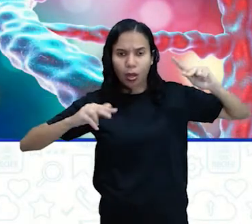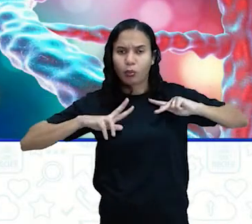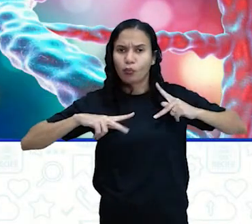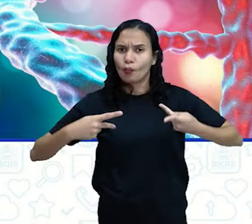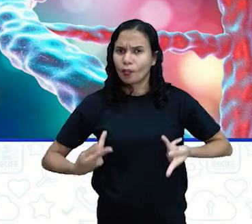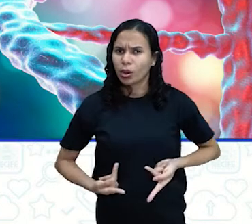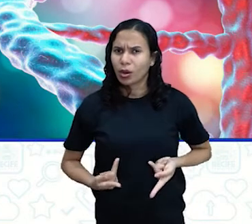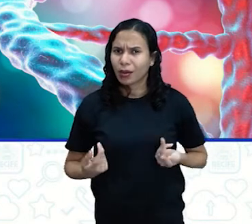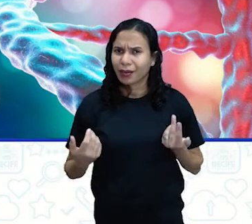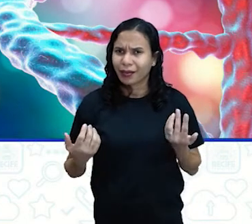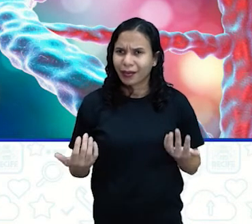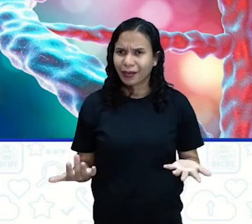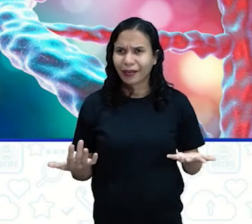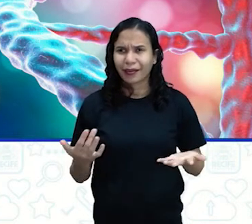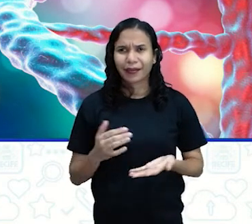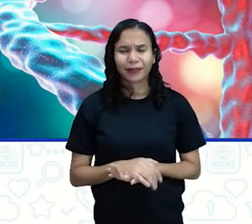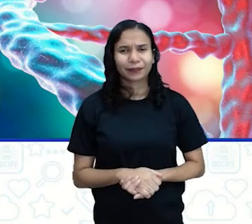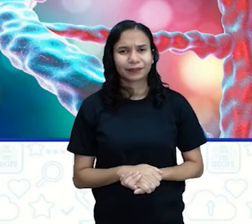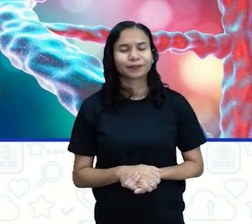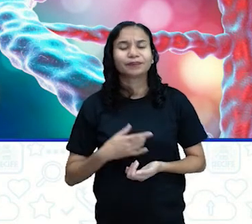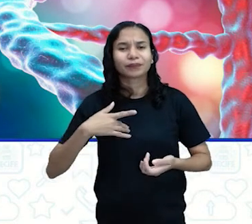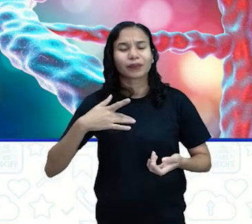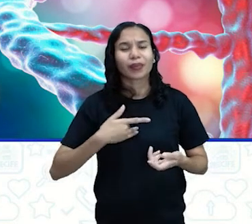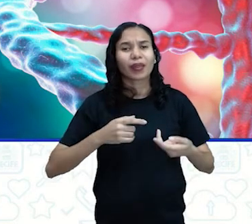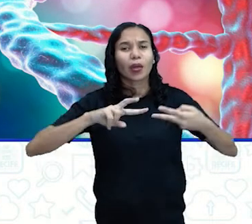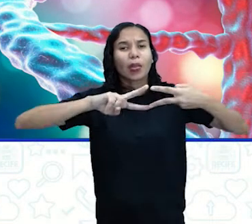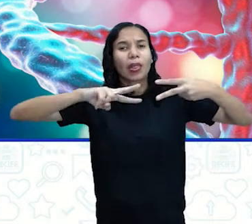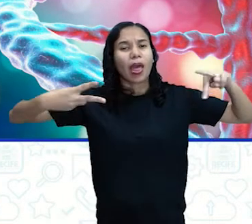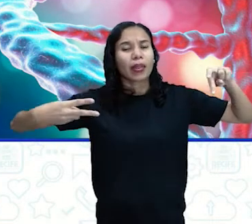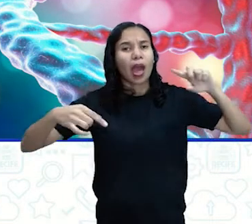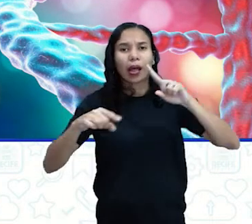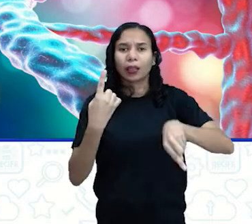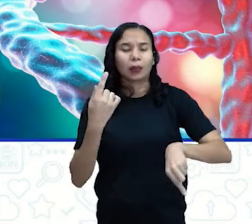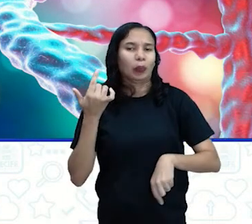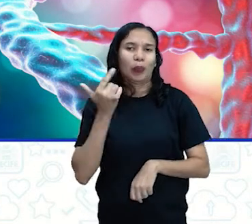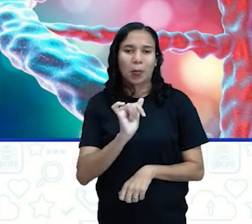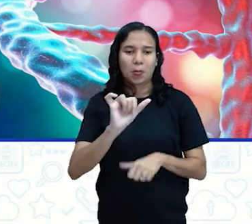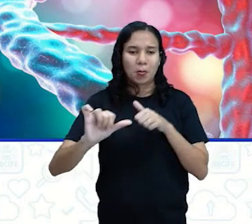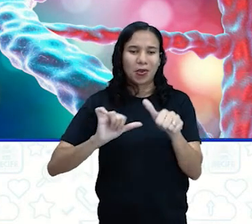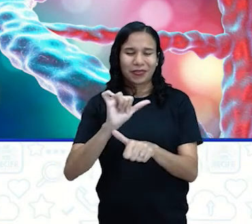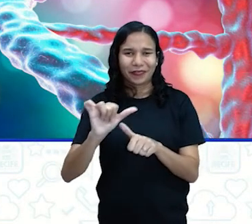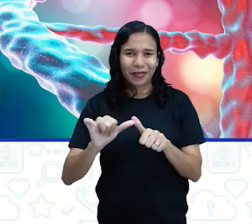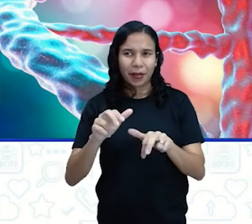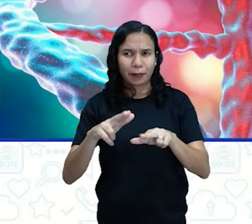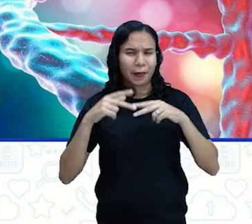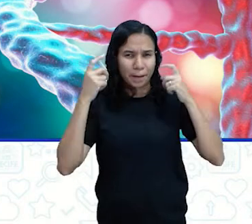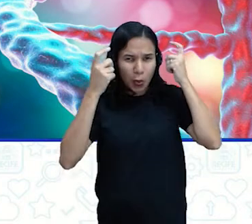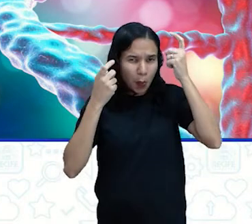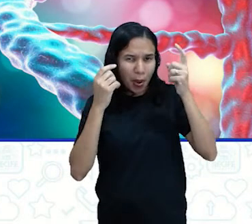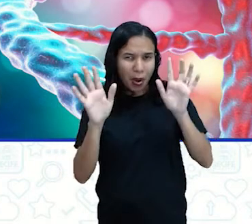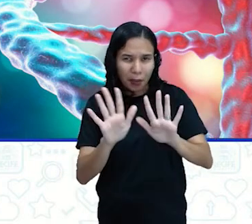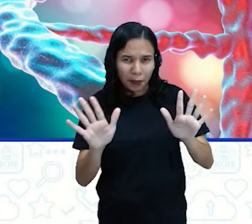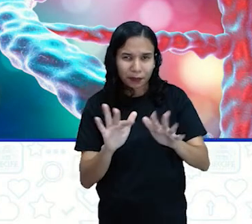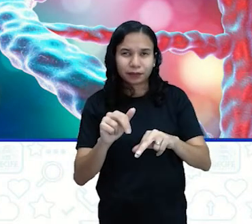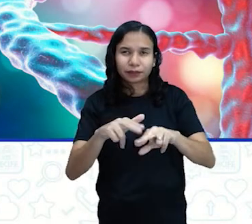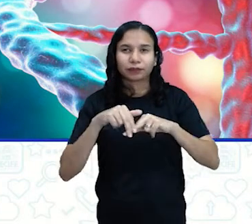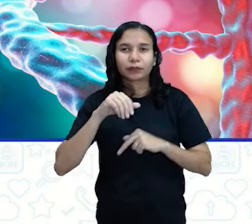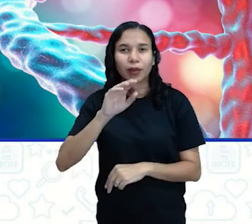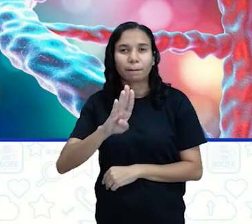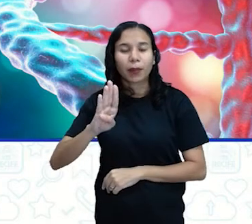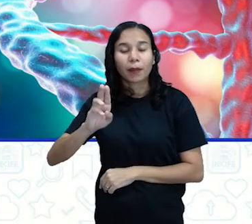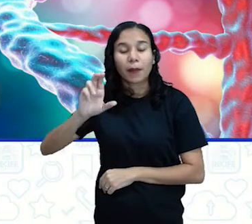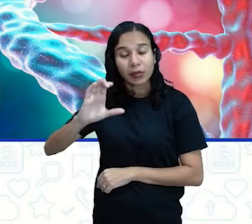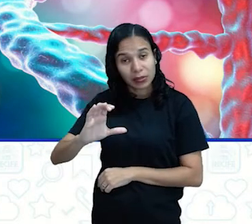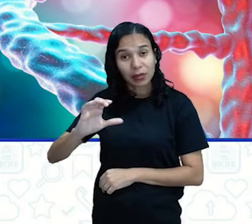humanos. Então, o spoiler, o DNA não é modificado assim, tá? Então, não se preocupe. Ó, segundo a BBC